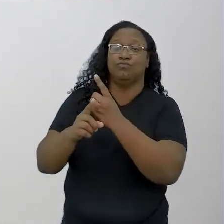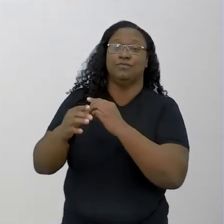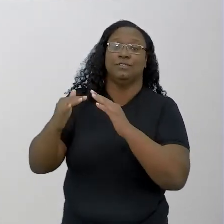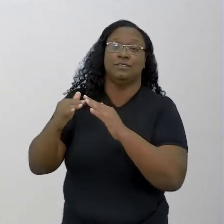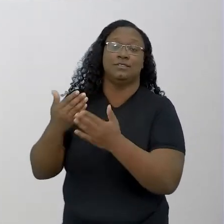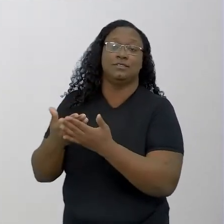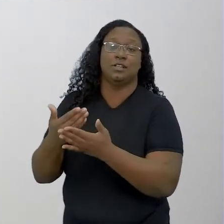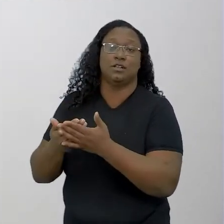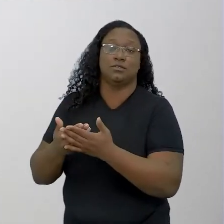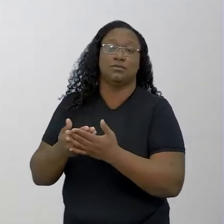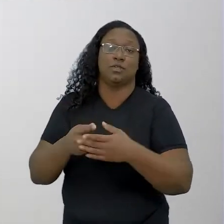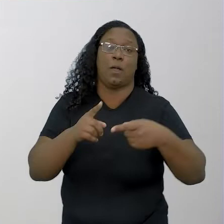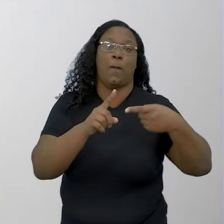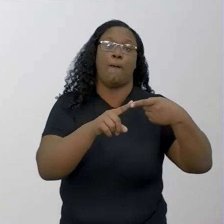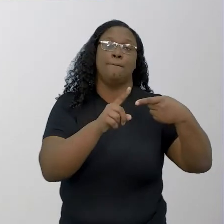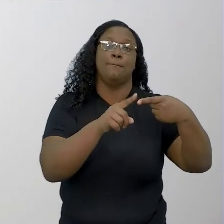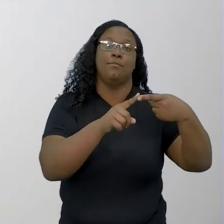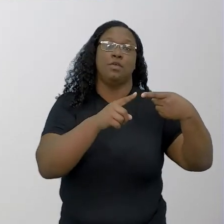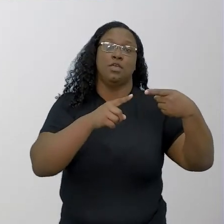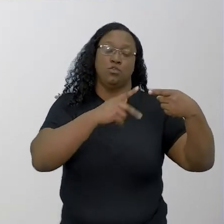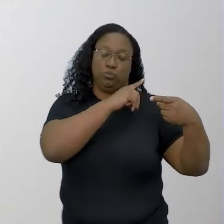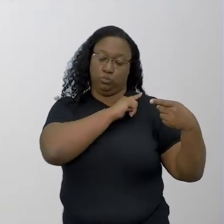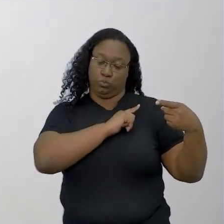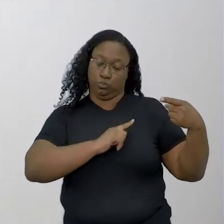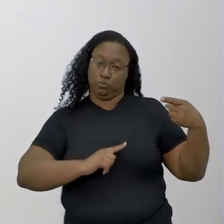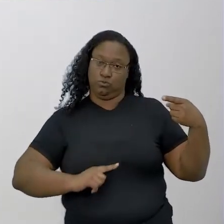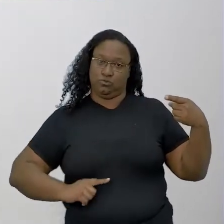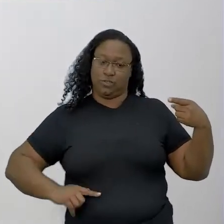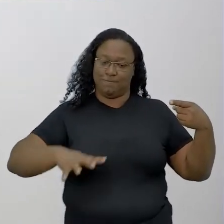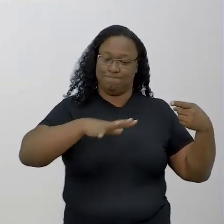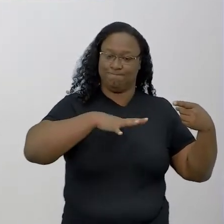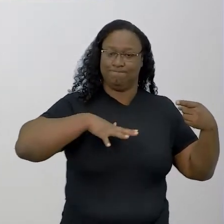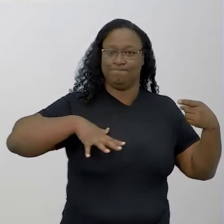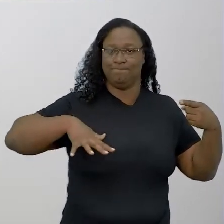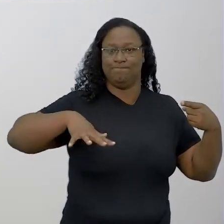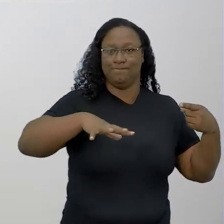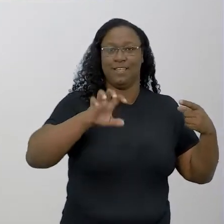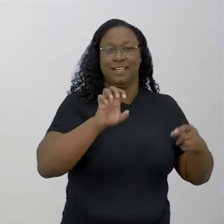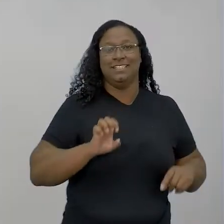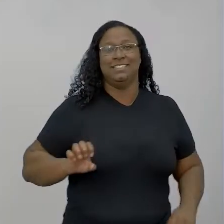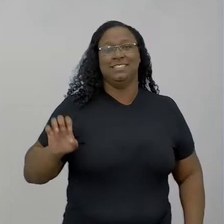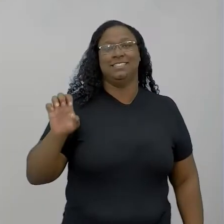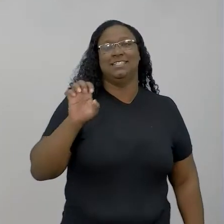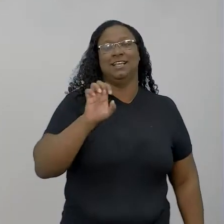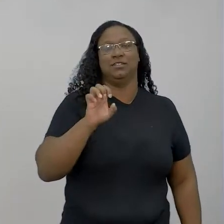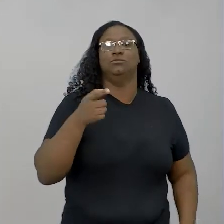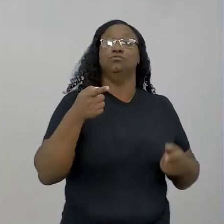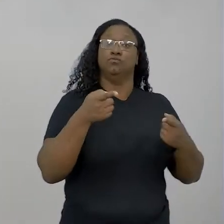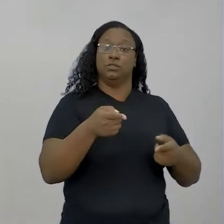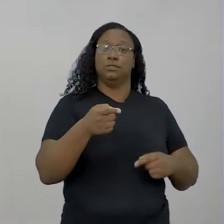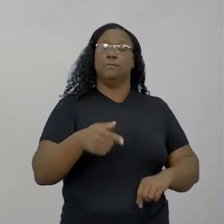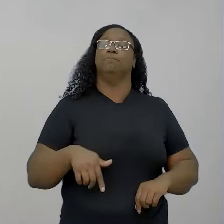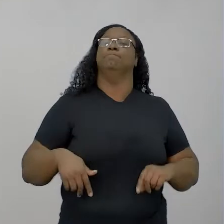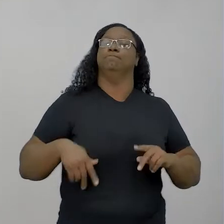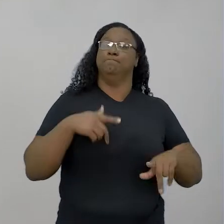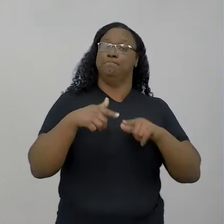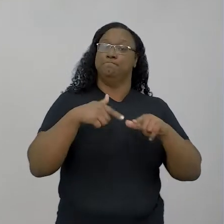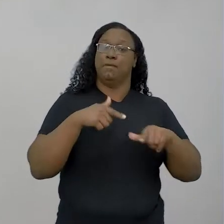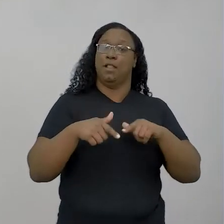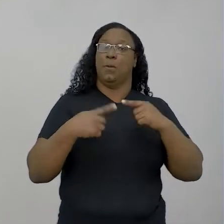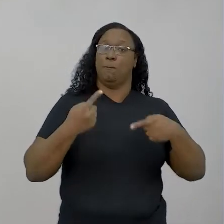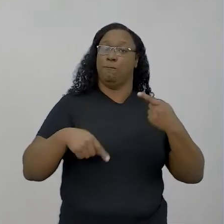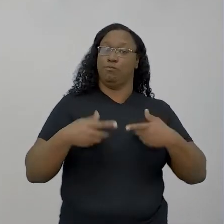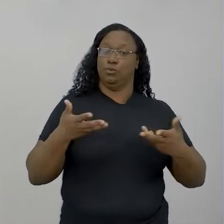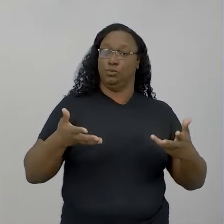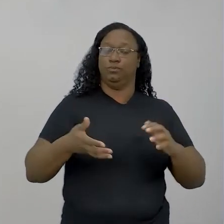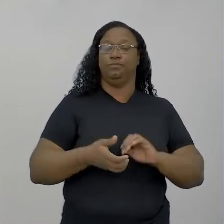órgãos governamentais, oficiais, de Estado. Você É verdade. é uma funcionária pública. É isso